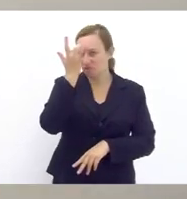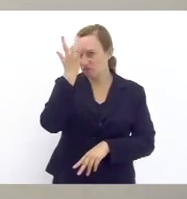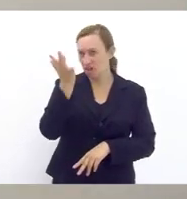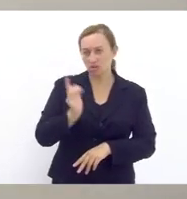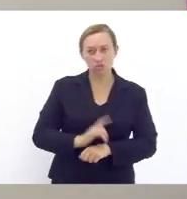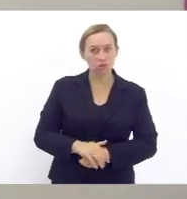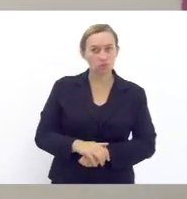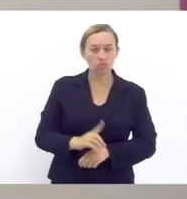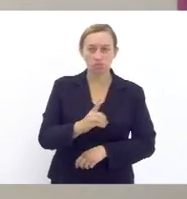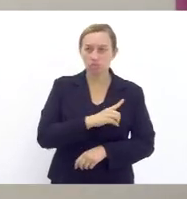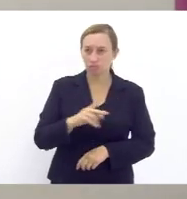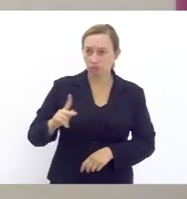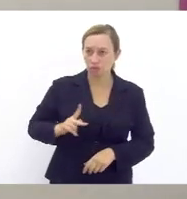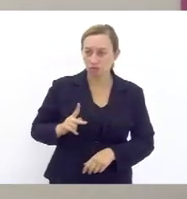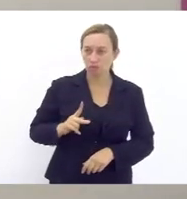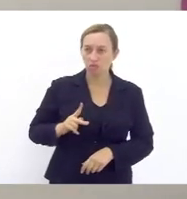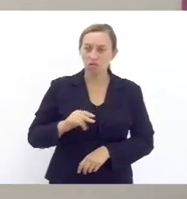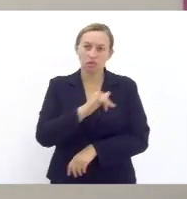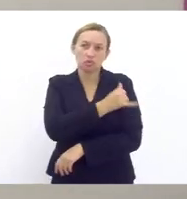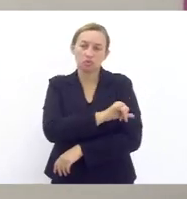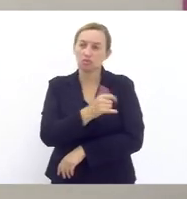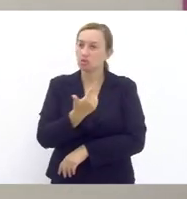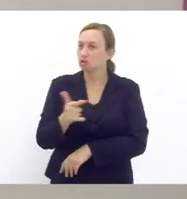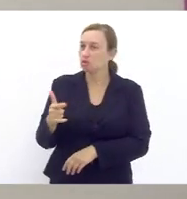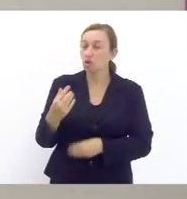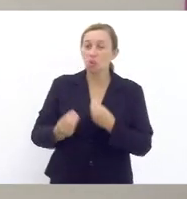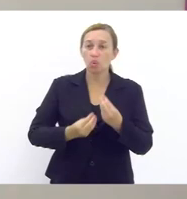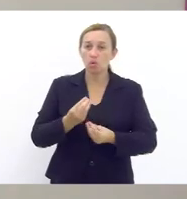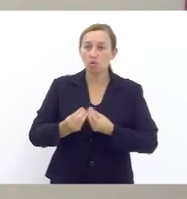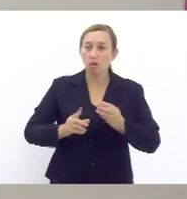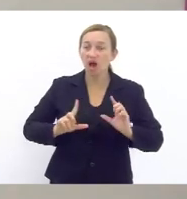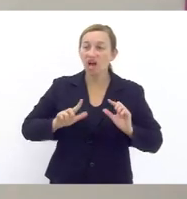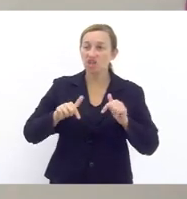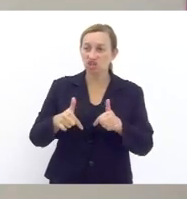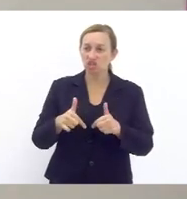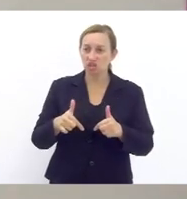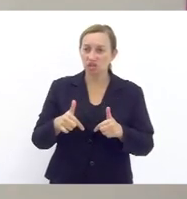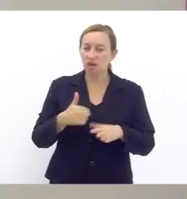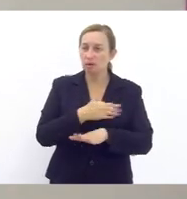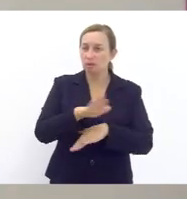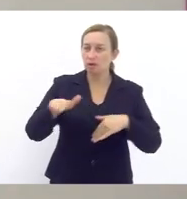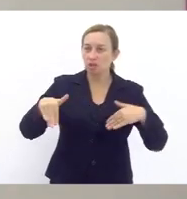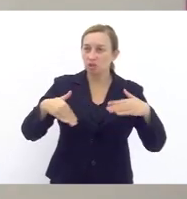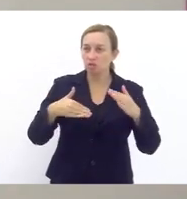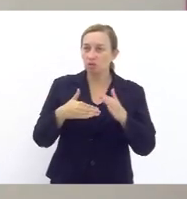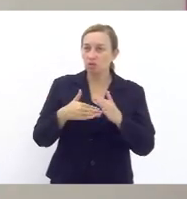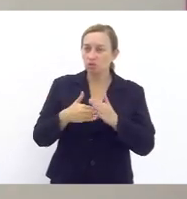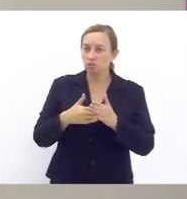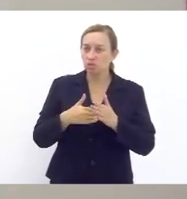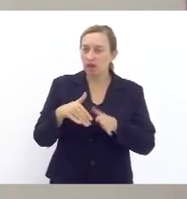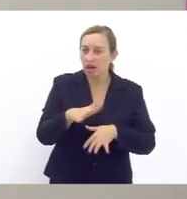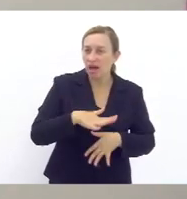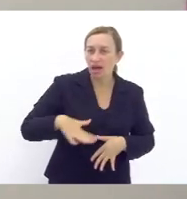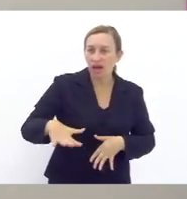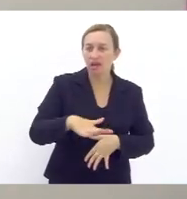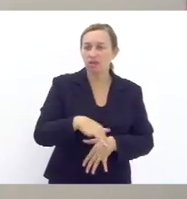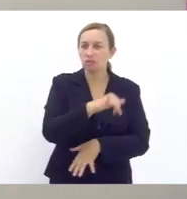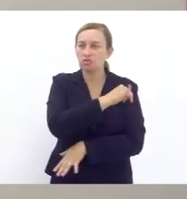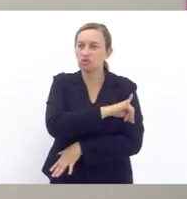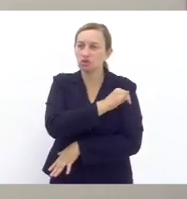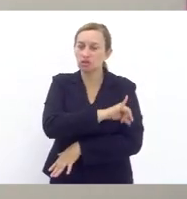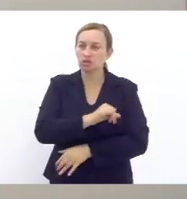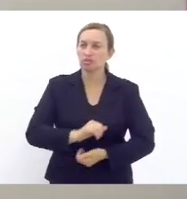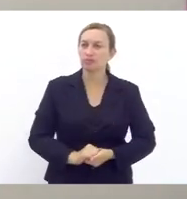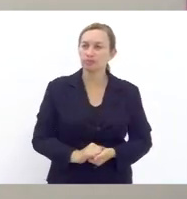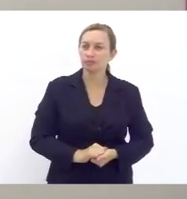a Defensoria Pública do Rio de Janeiro não tem pernas ainda para toda a necessidade da população